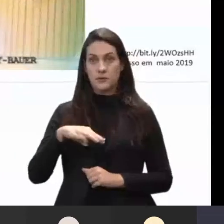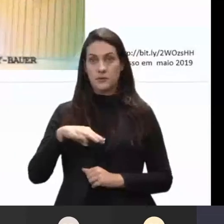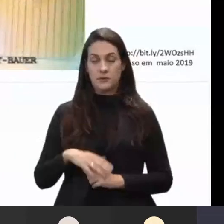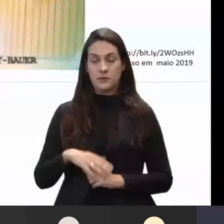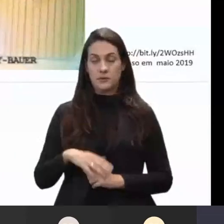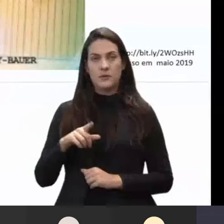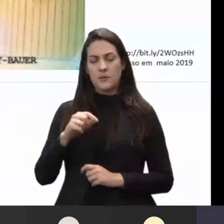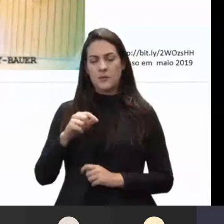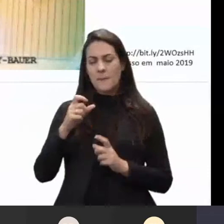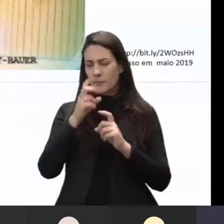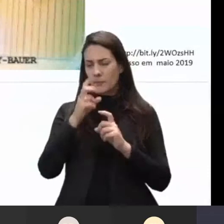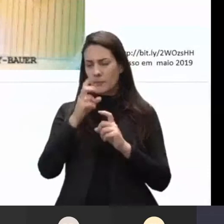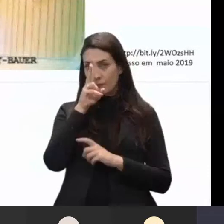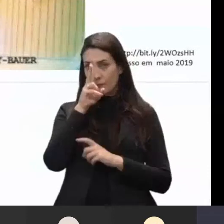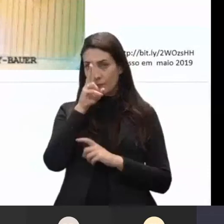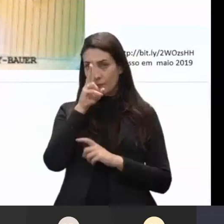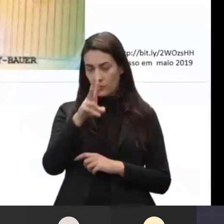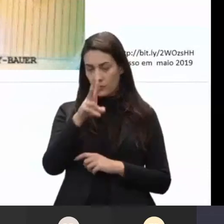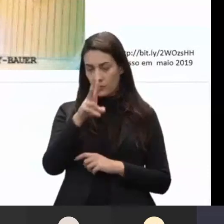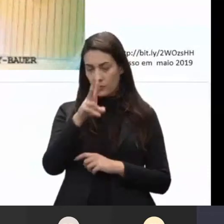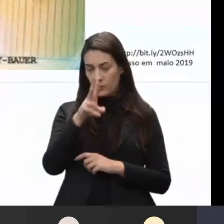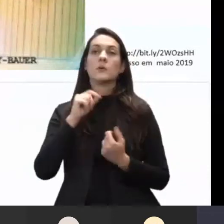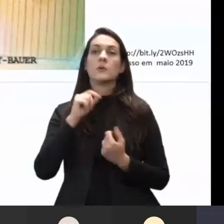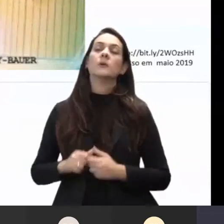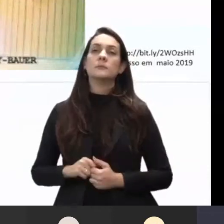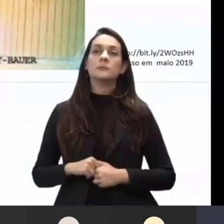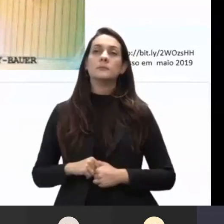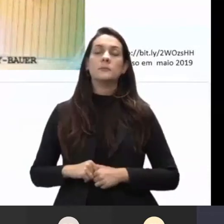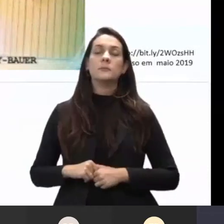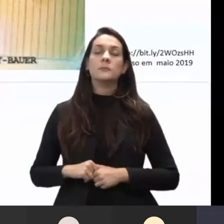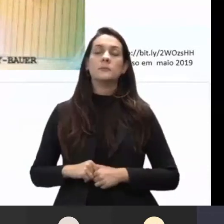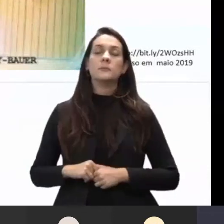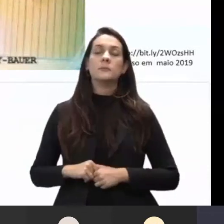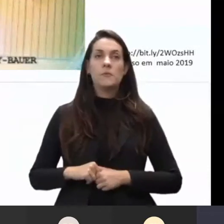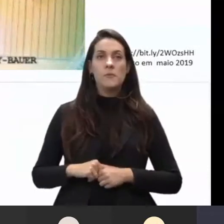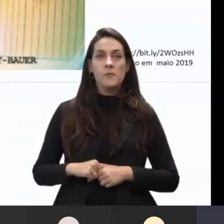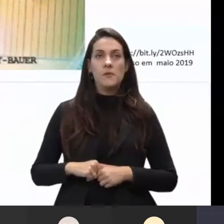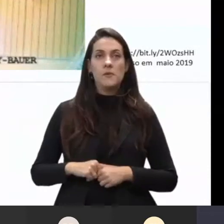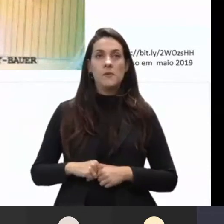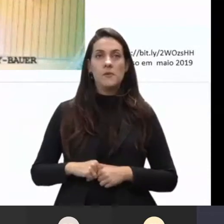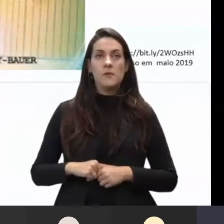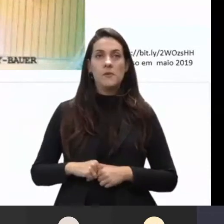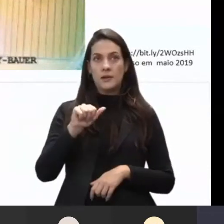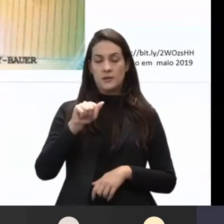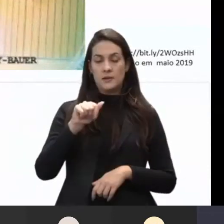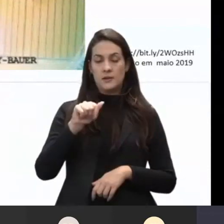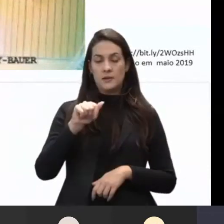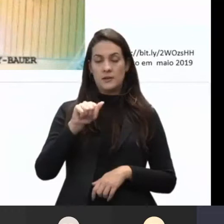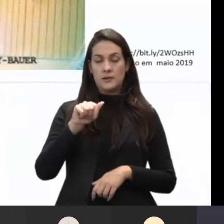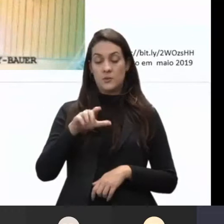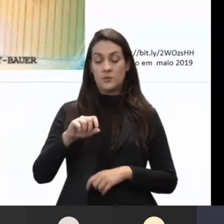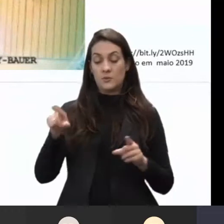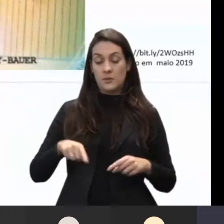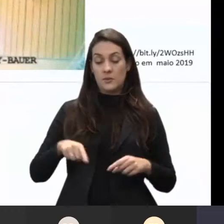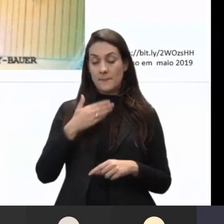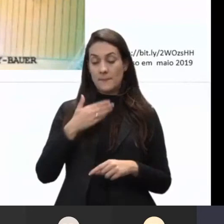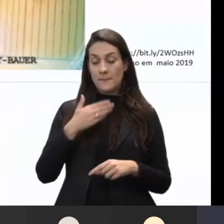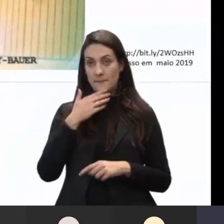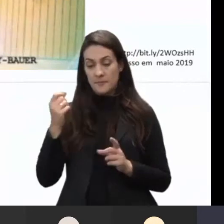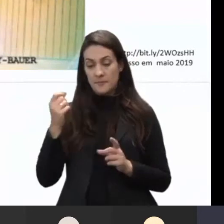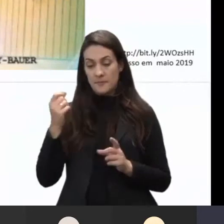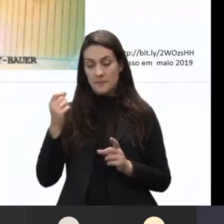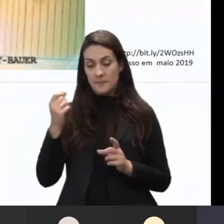resistente ao sulfamethoxazol e trimetropin, ele tem que ter um halo menor ou igual a 10. Para ele